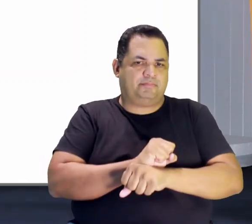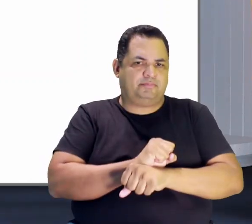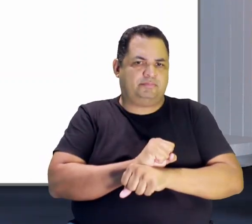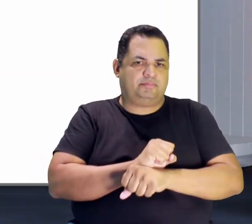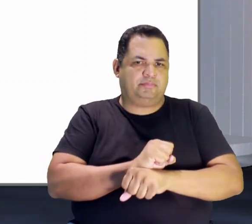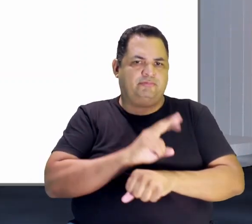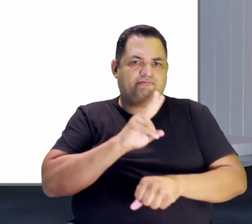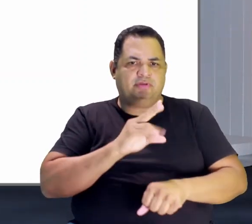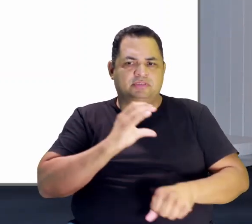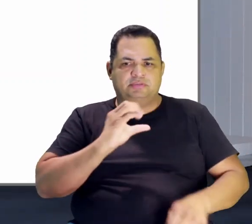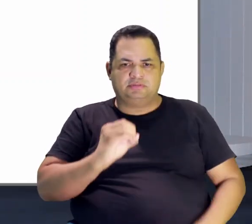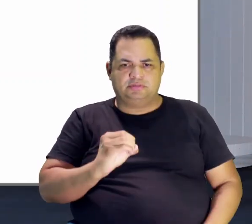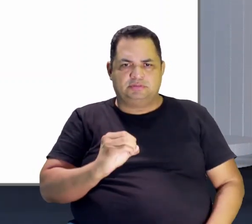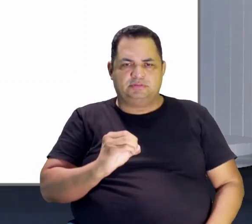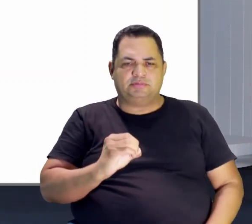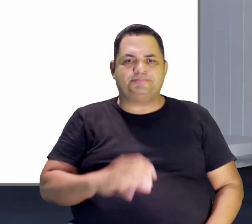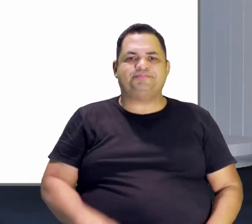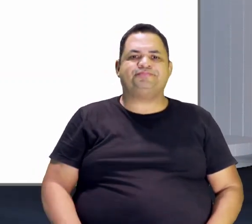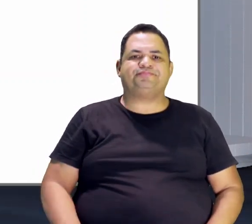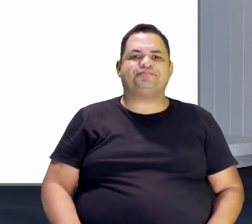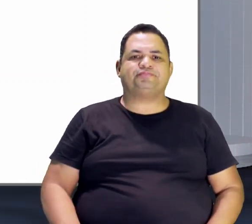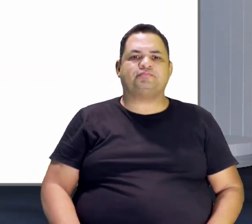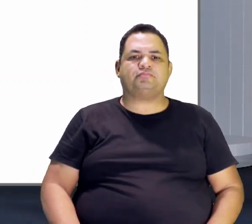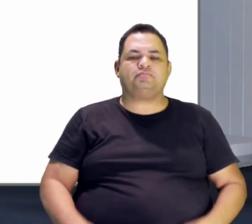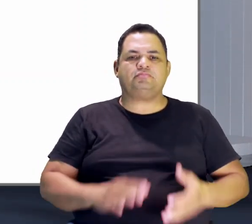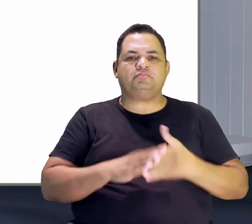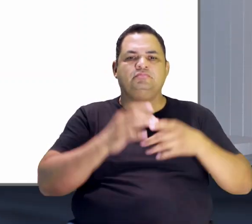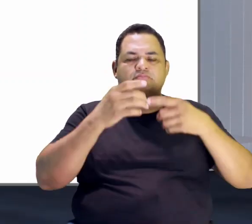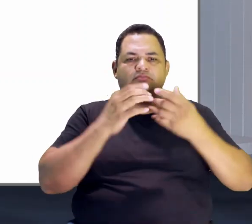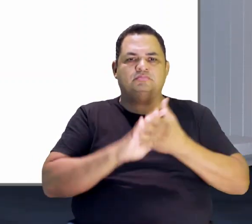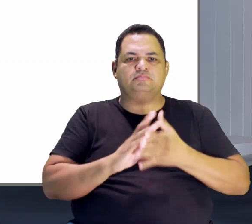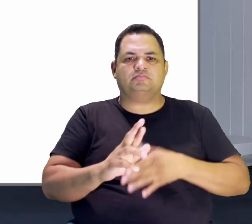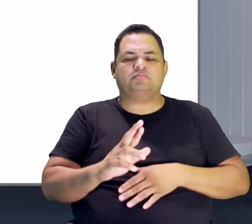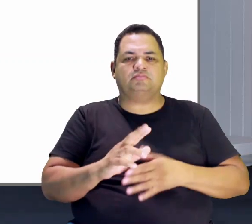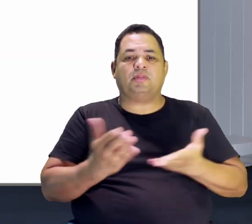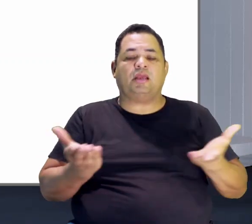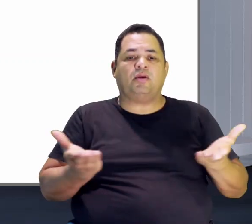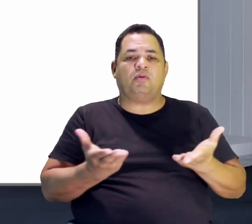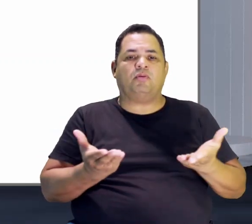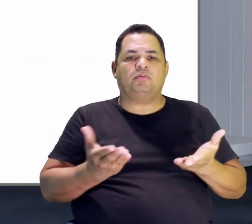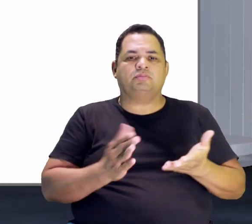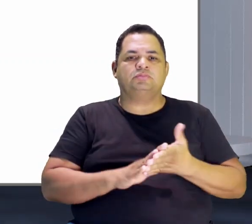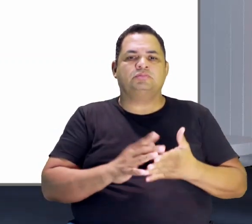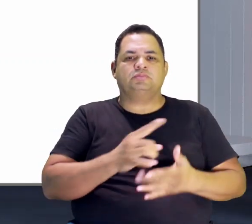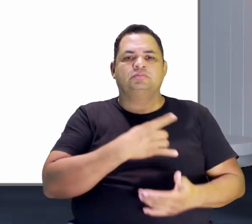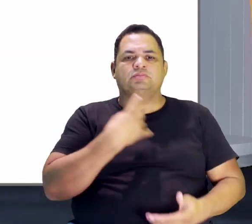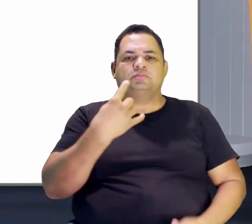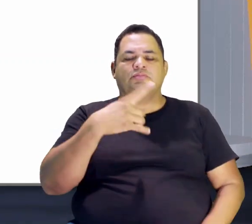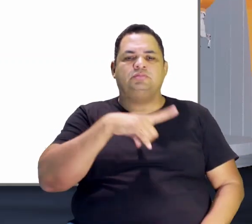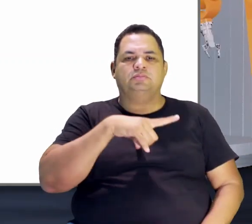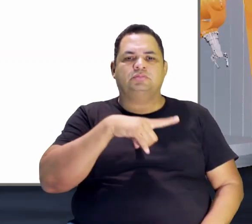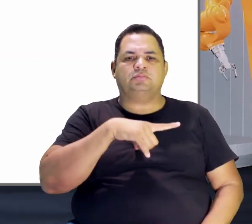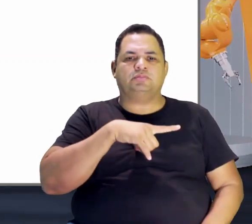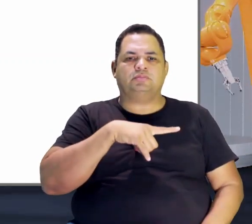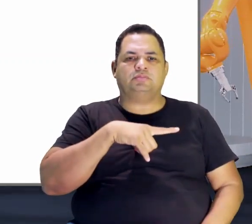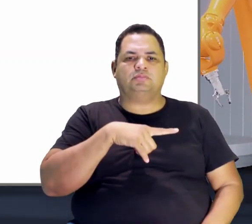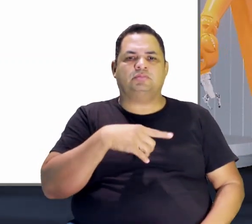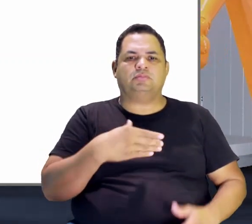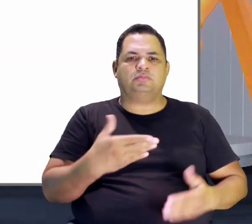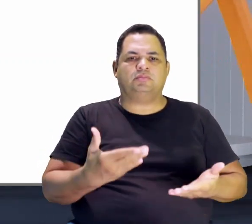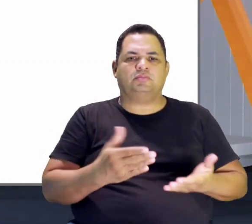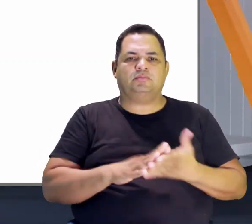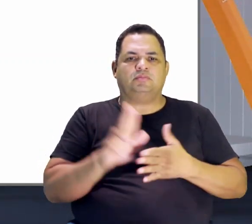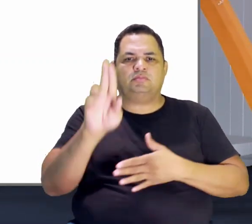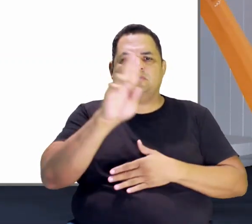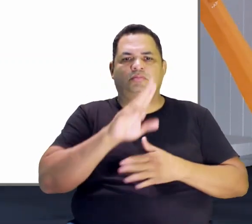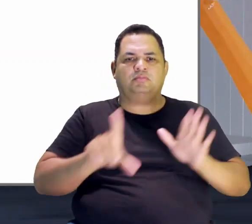zero. A velocidade é zero e a força resultante é zero. Então, nesse momento também nós temos, na verdade, o